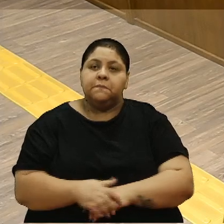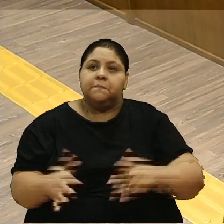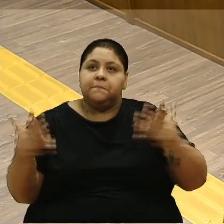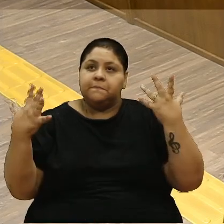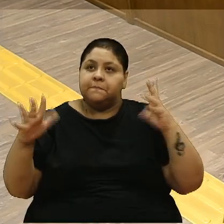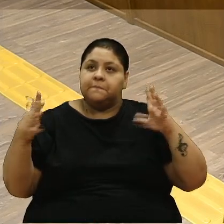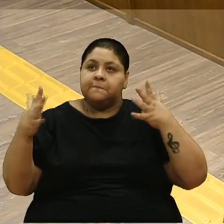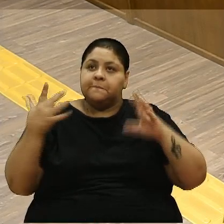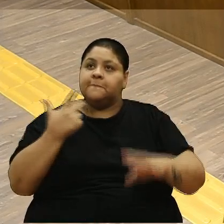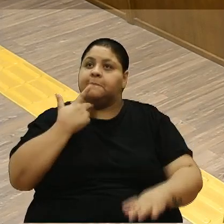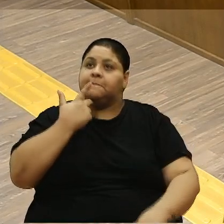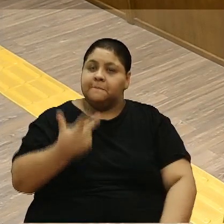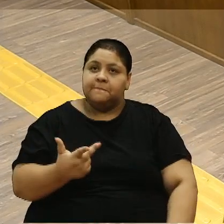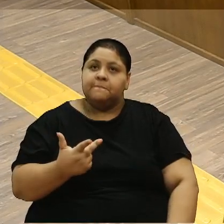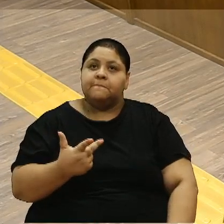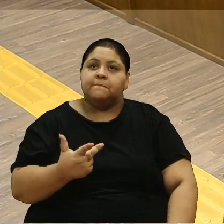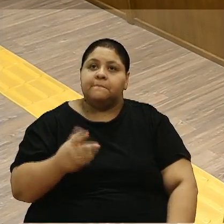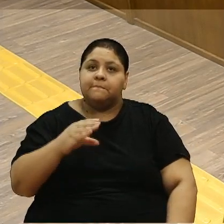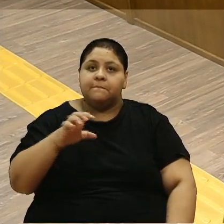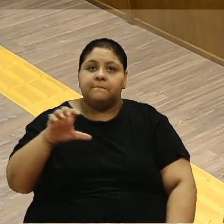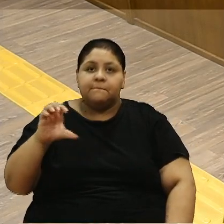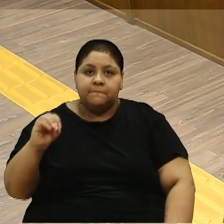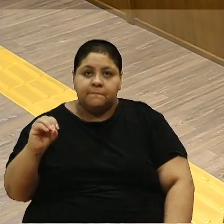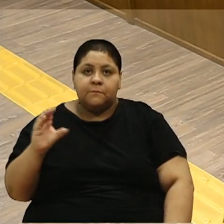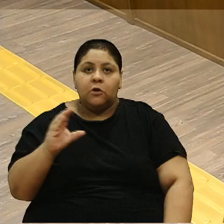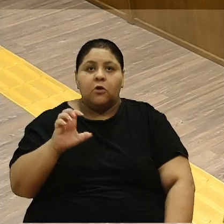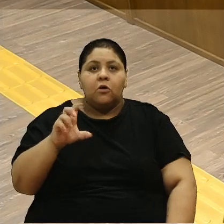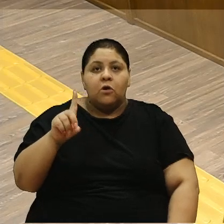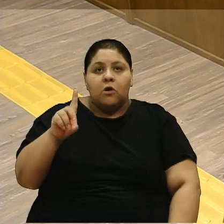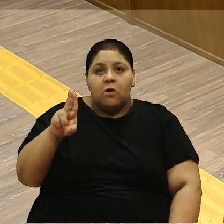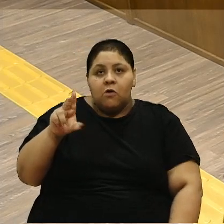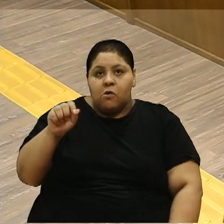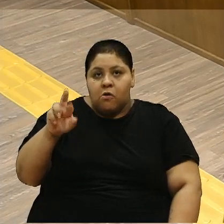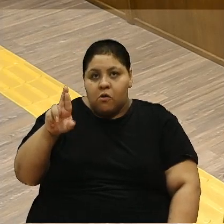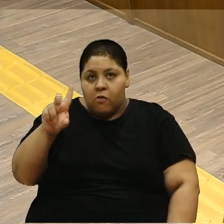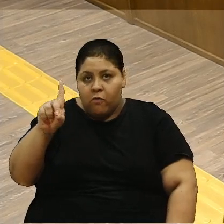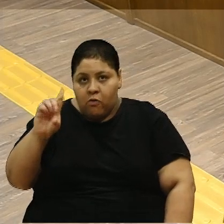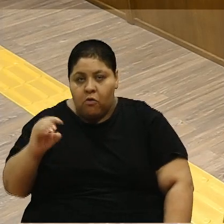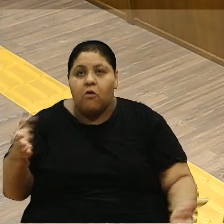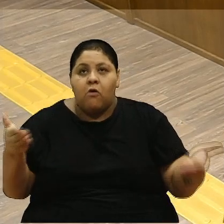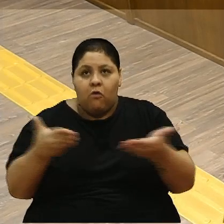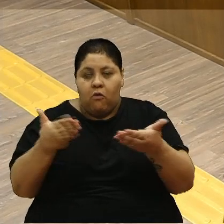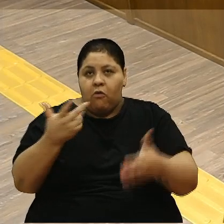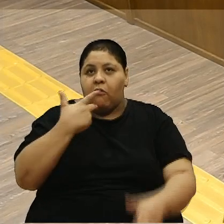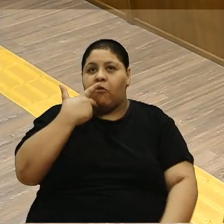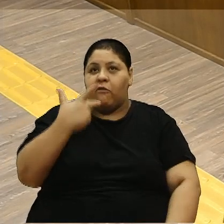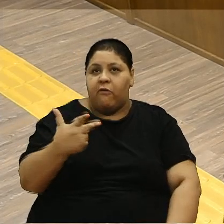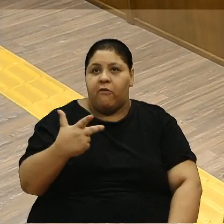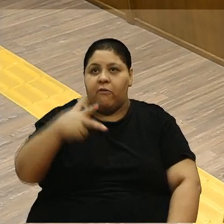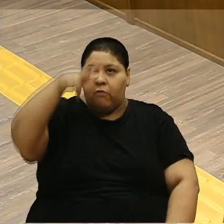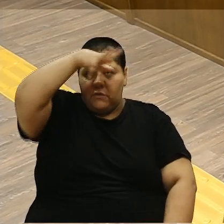Parabéns pela fala, CEO Eduardo Vanin. E agora, para a sua manifestação, nosso